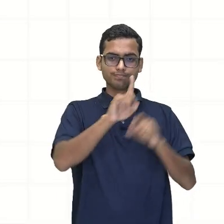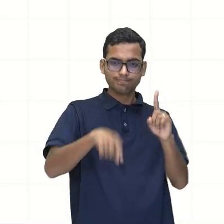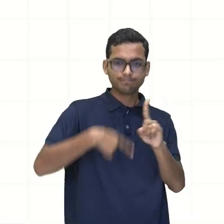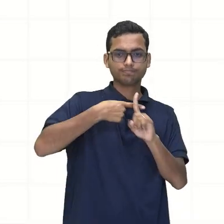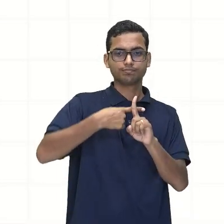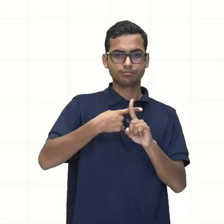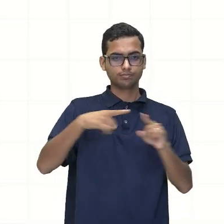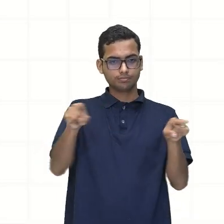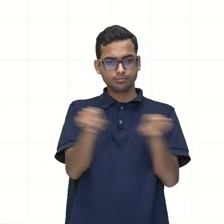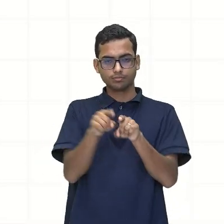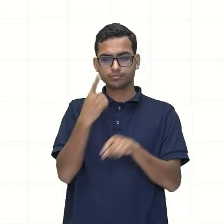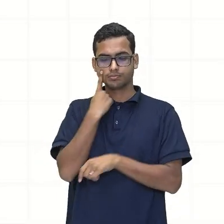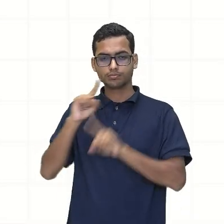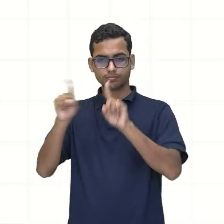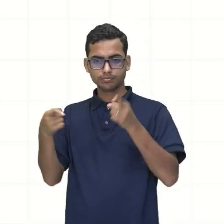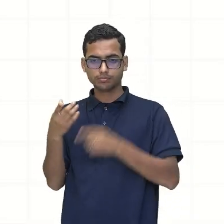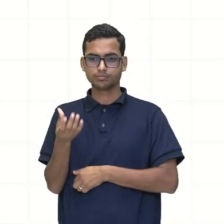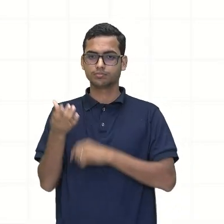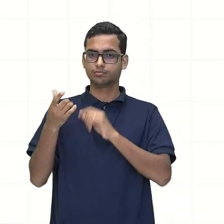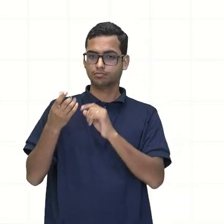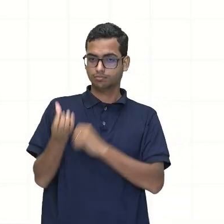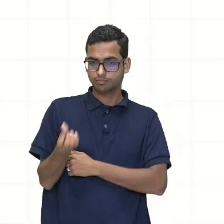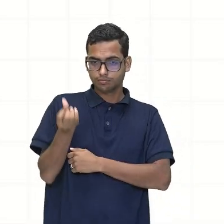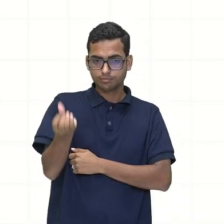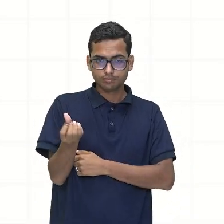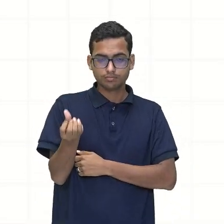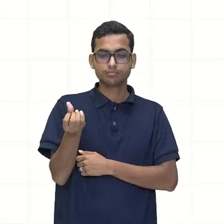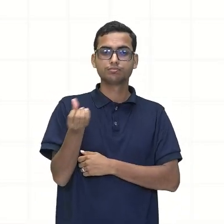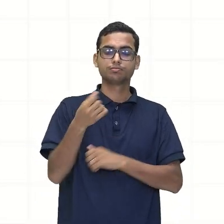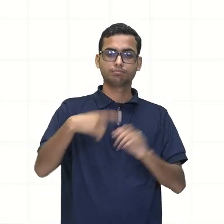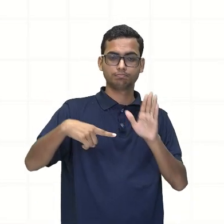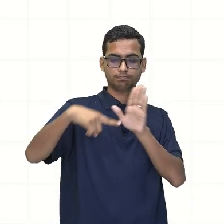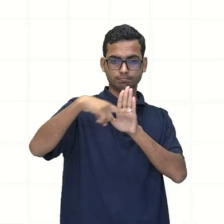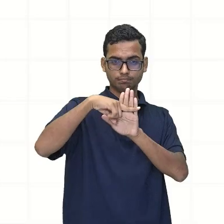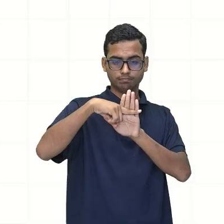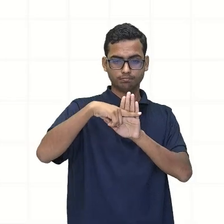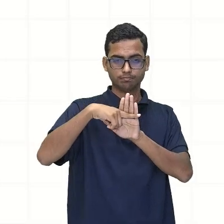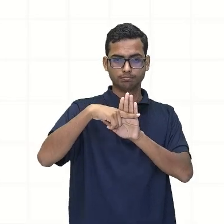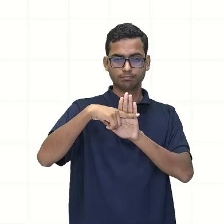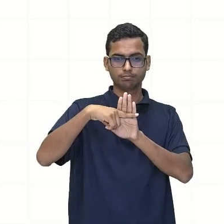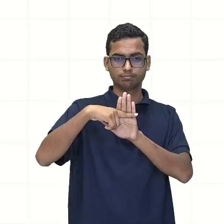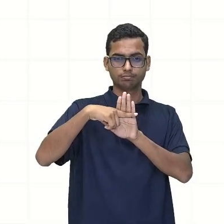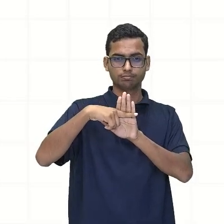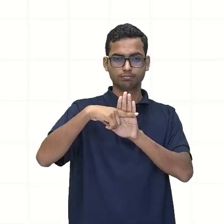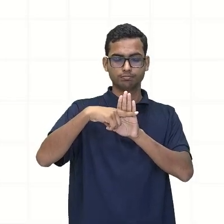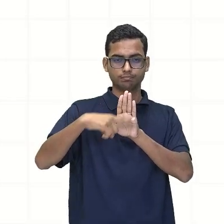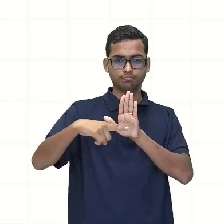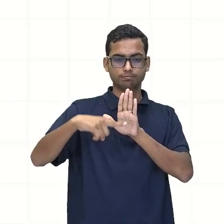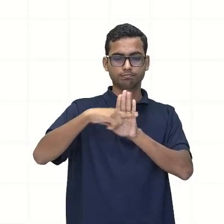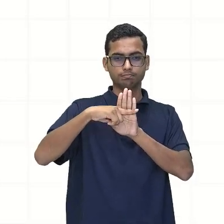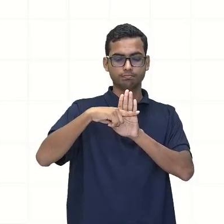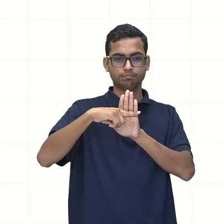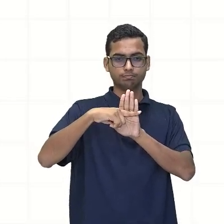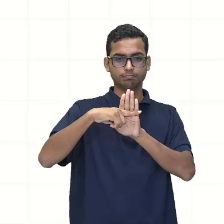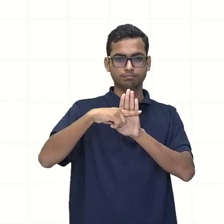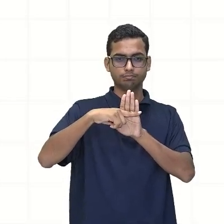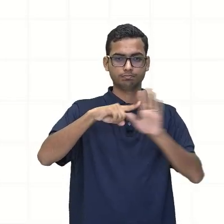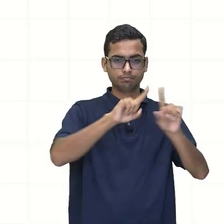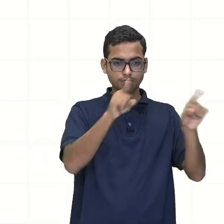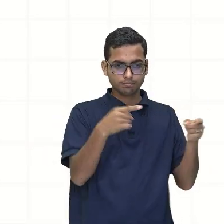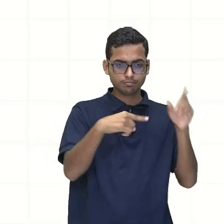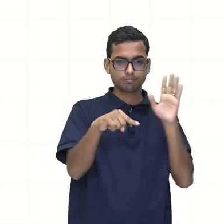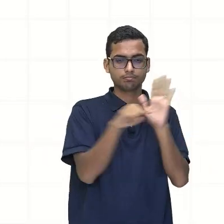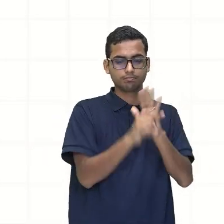6. Menos, agora, menos 3 vezes 5 é negativo,